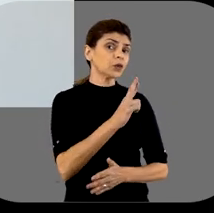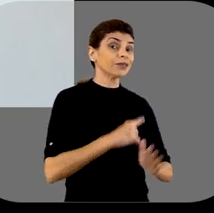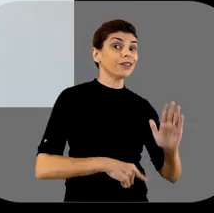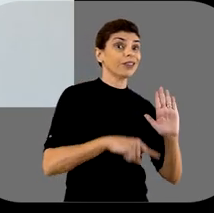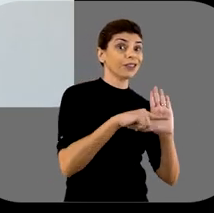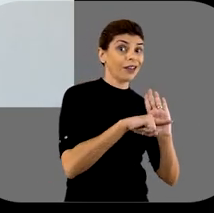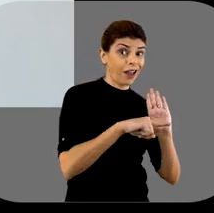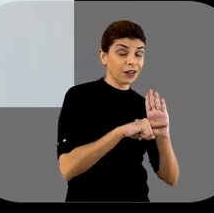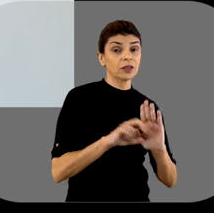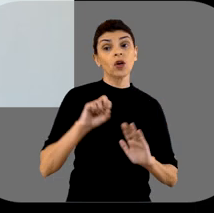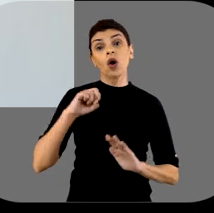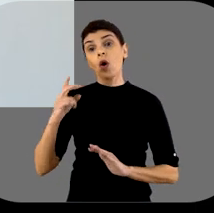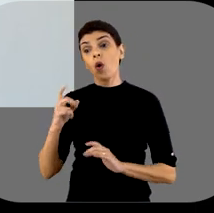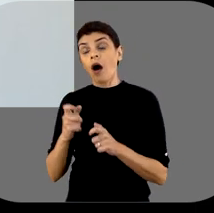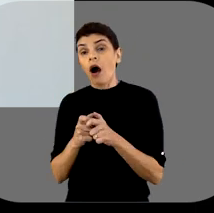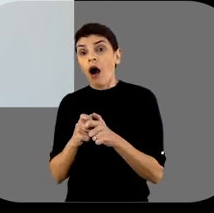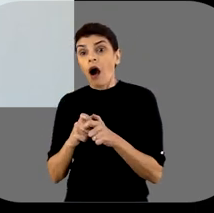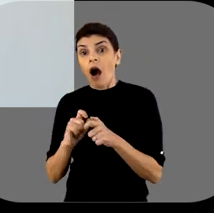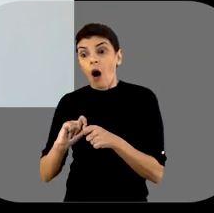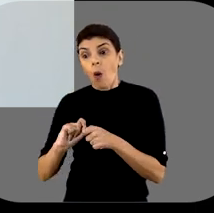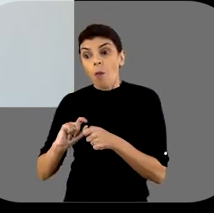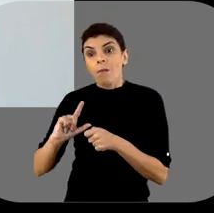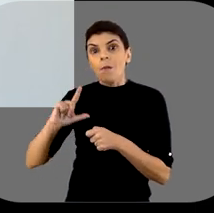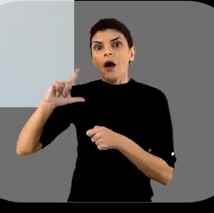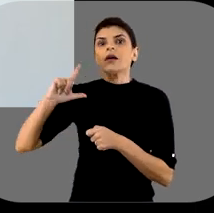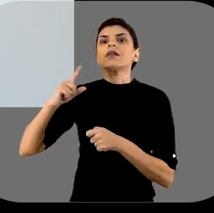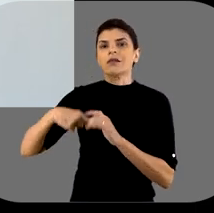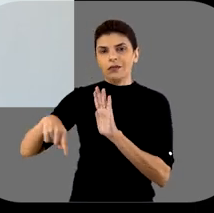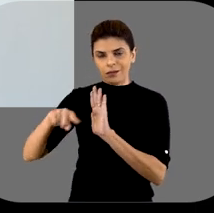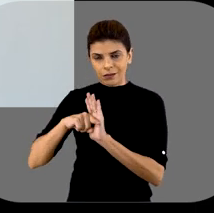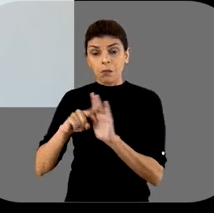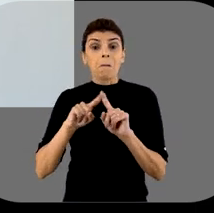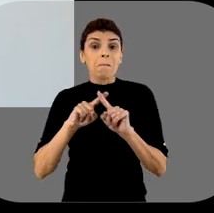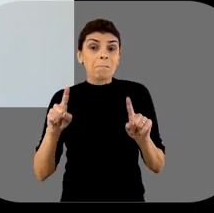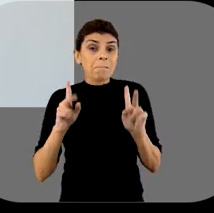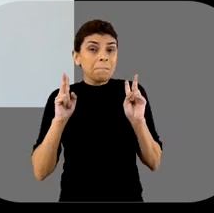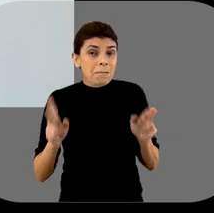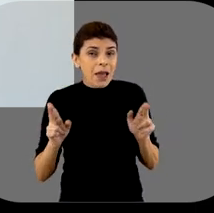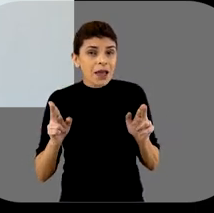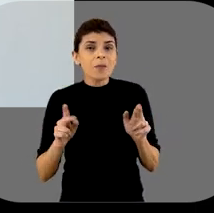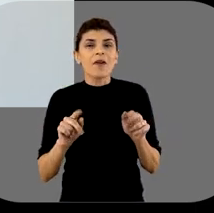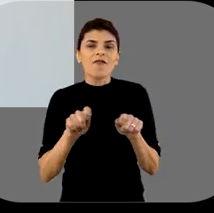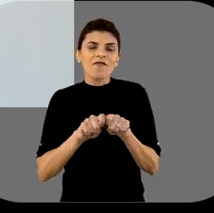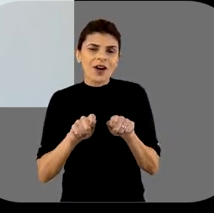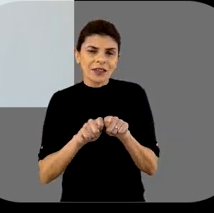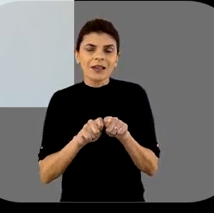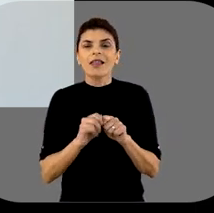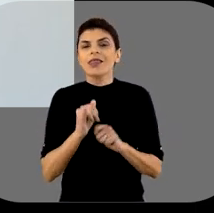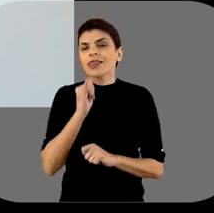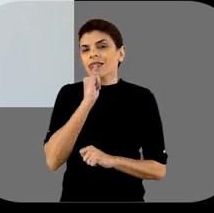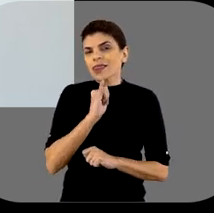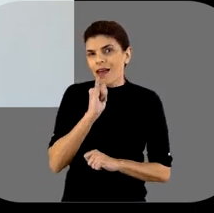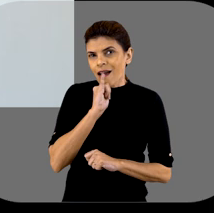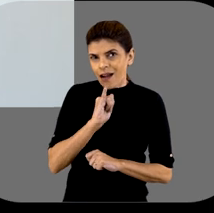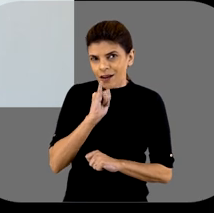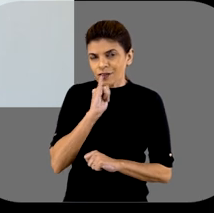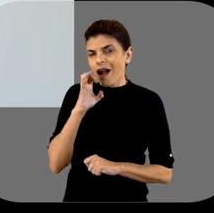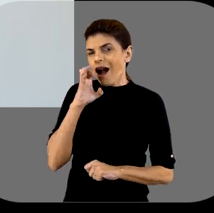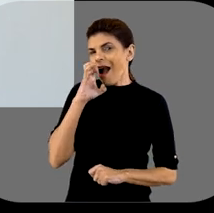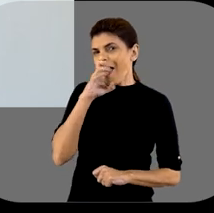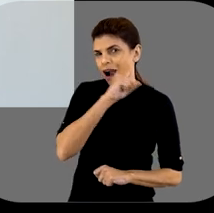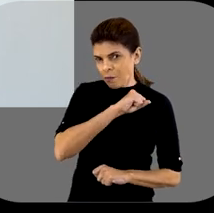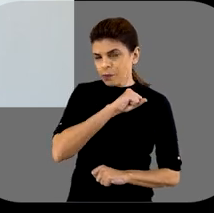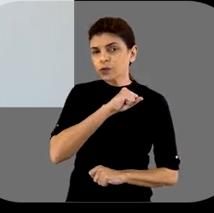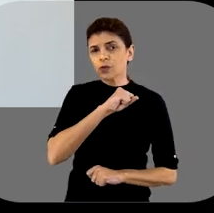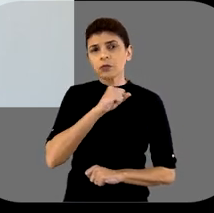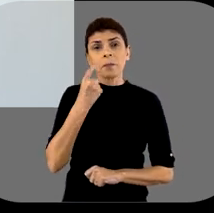disso, ele também pode dar, aumenta a probabilidade de dar resultado negativo. Da mesma forma, o exame com um teste de anticorpos,